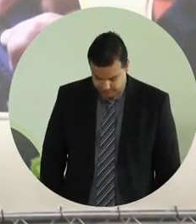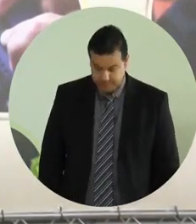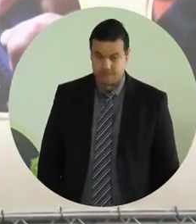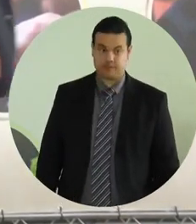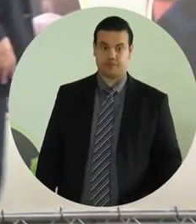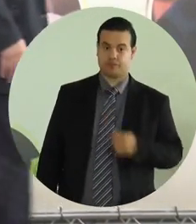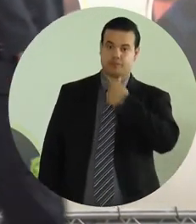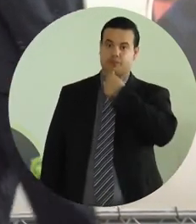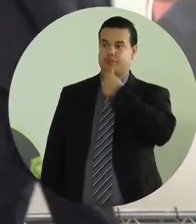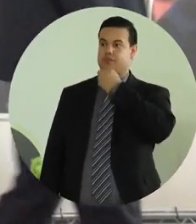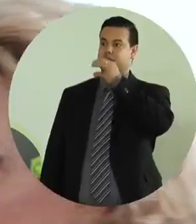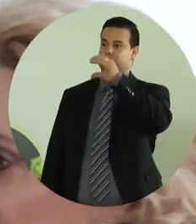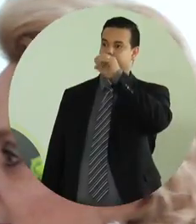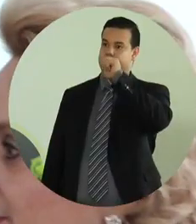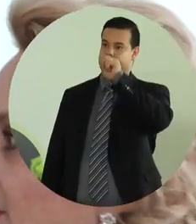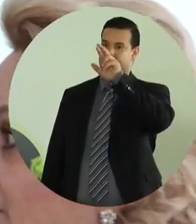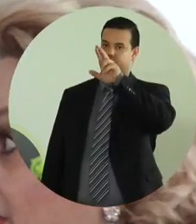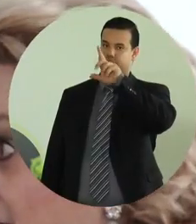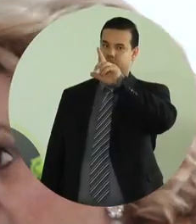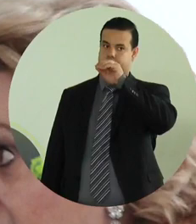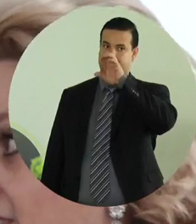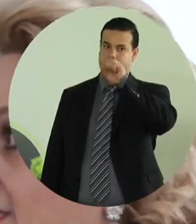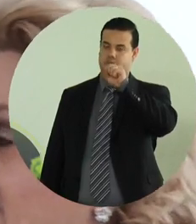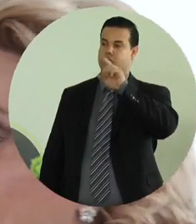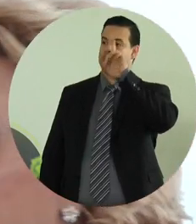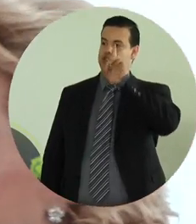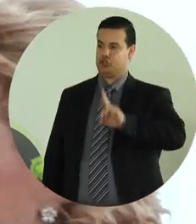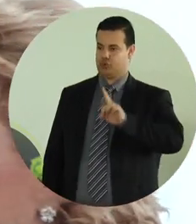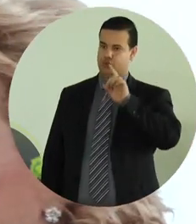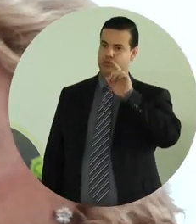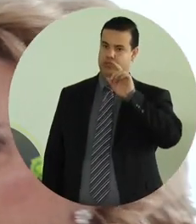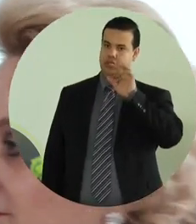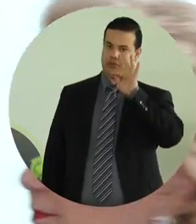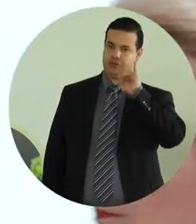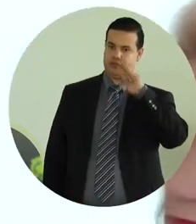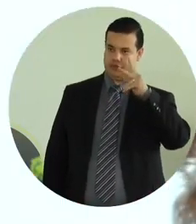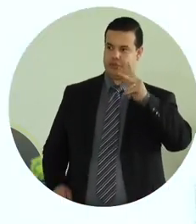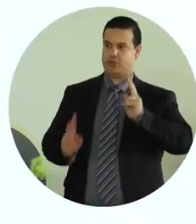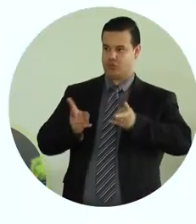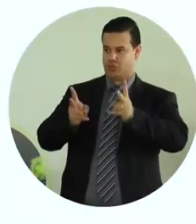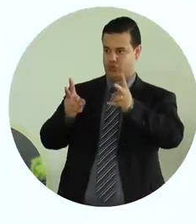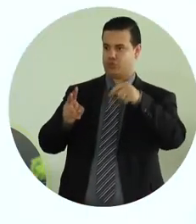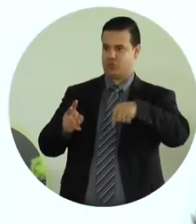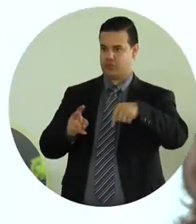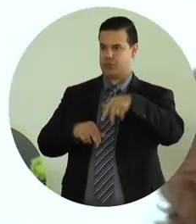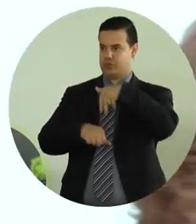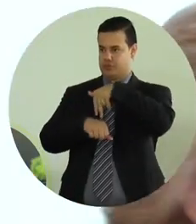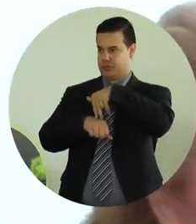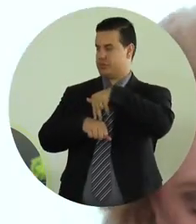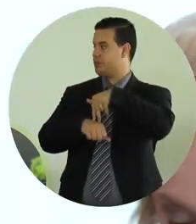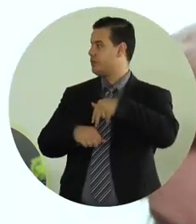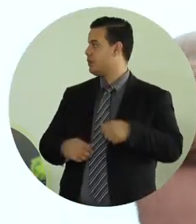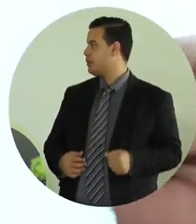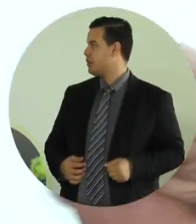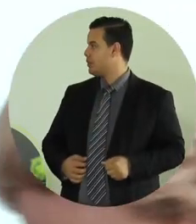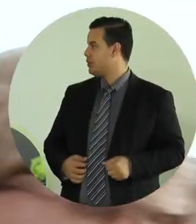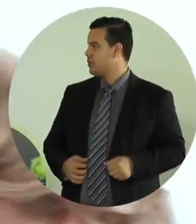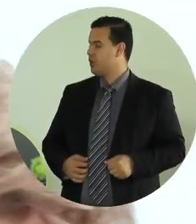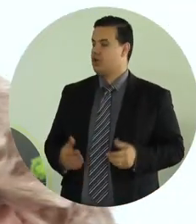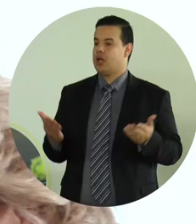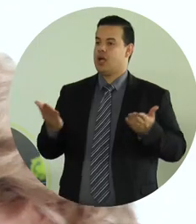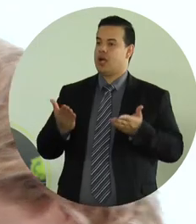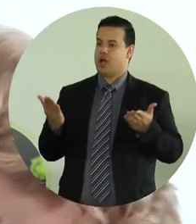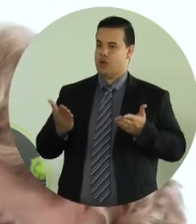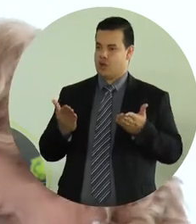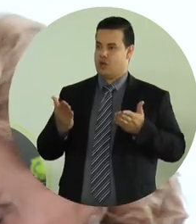Dr. Carlos Antônio Luque, diretor da FIP, permanece no palco para entregar o troféu aos premiados da categoria